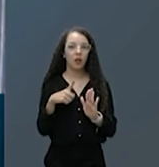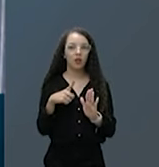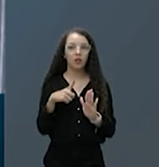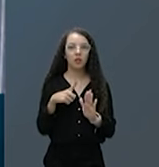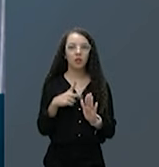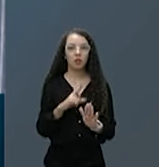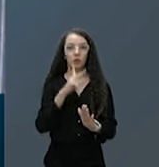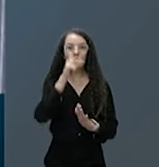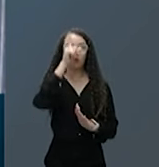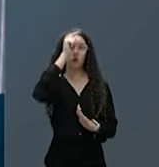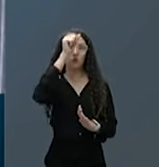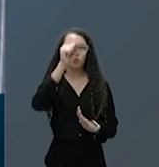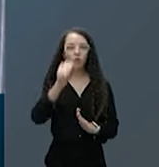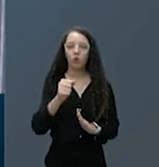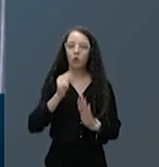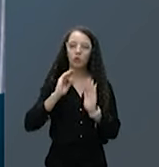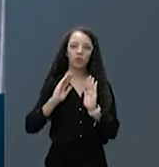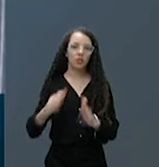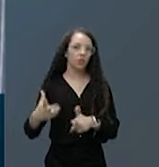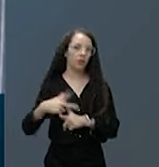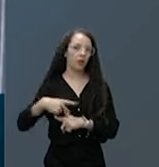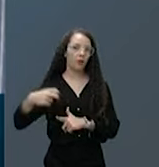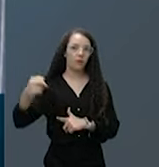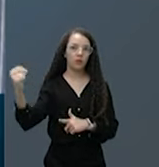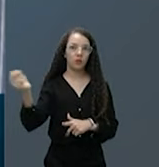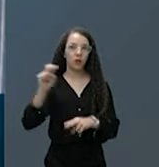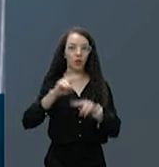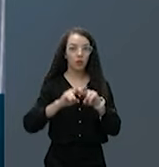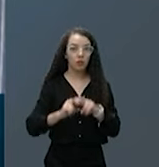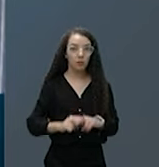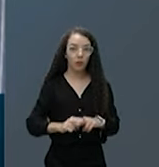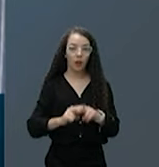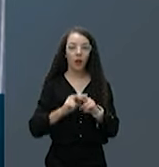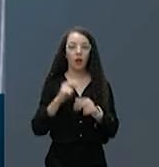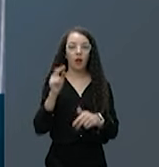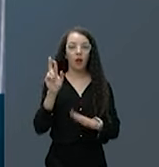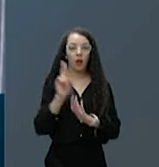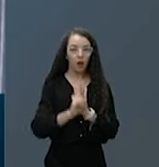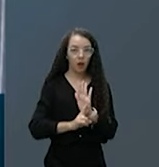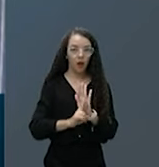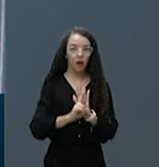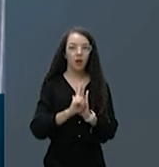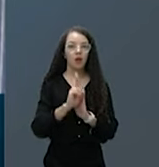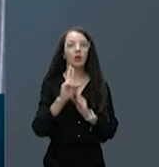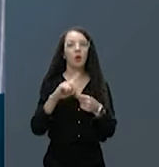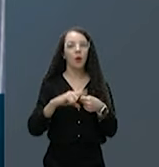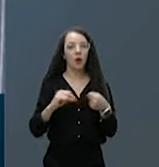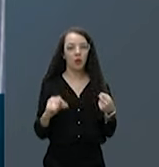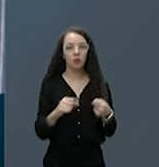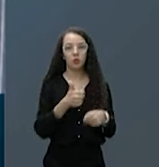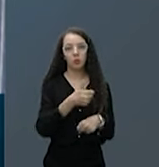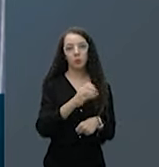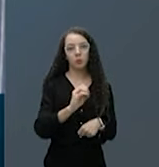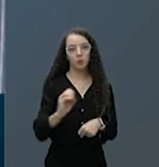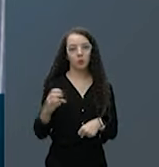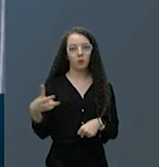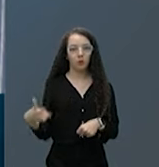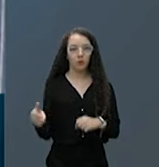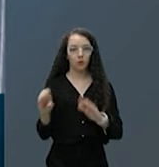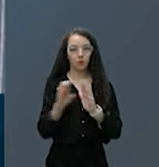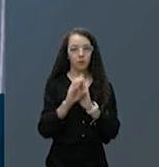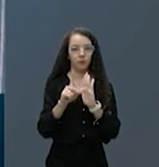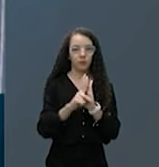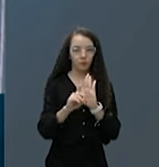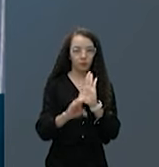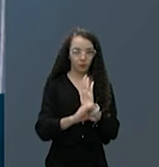foi superada pela regra do artigo 1003, parágrafo 6º do Código de Processo Civil